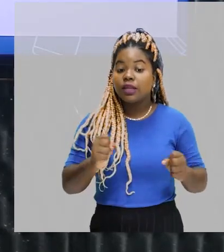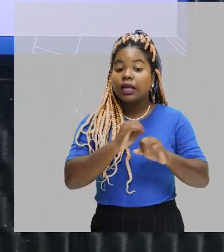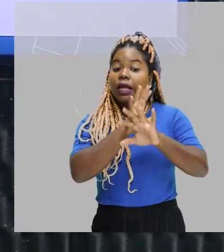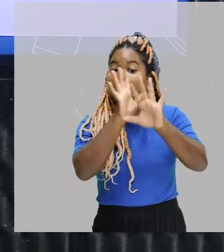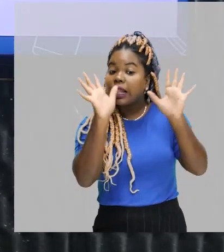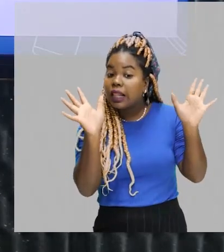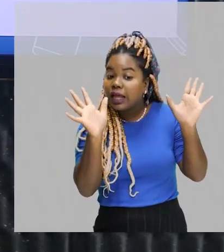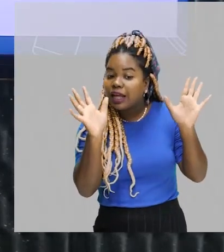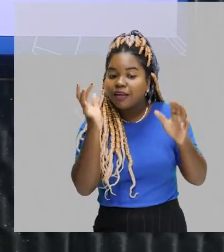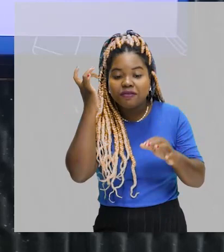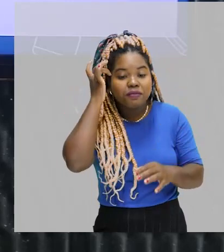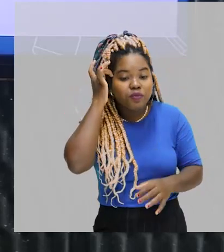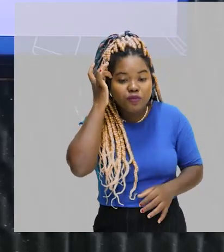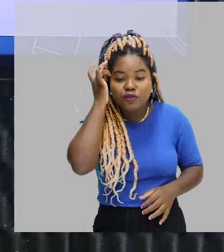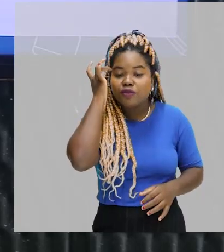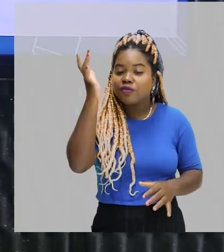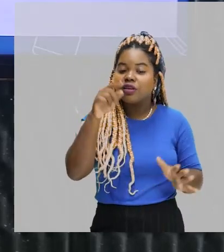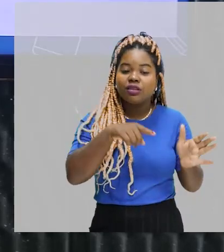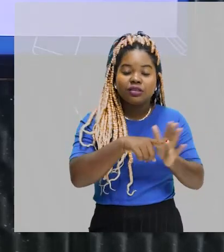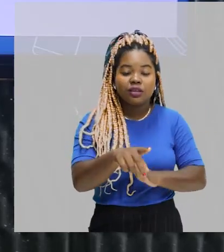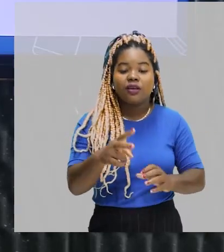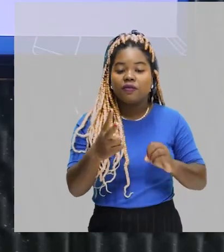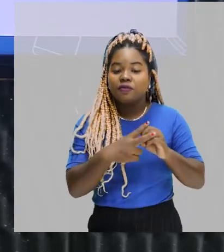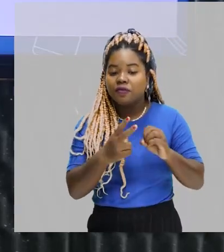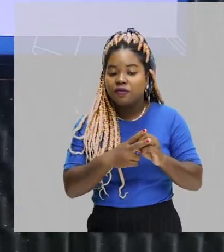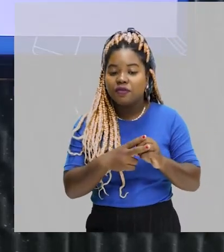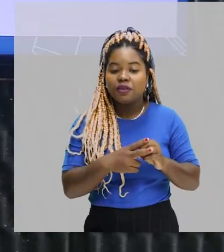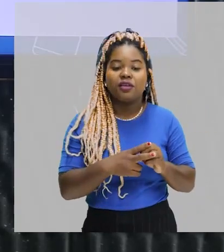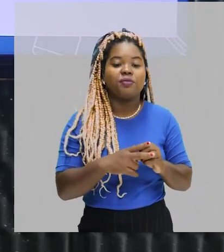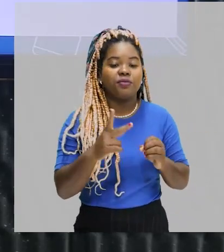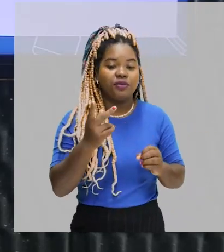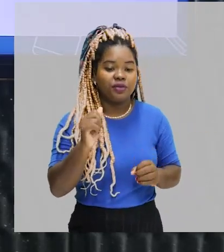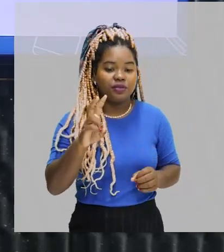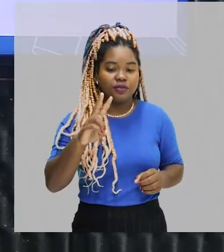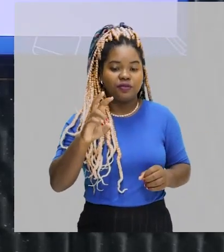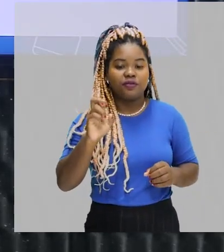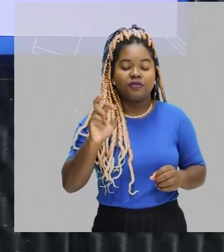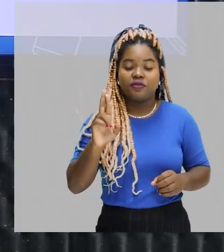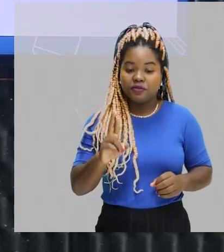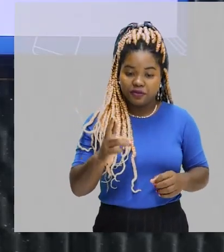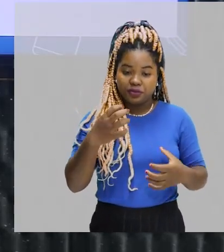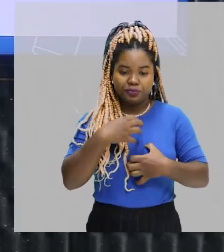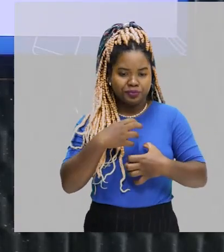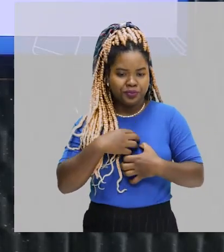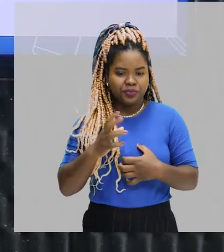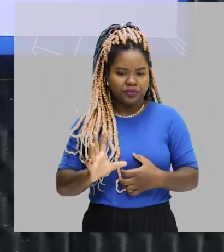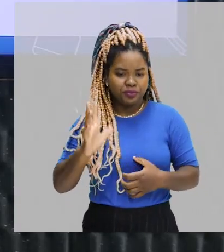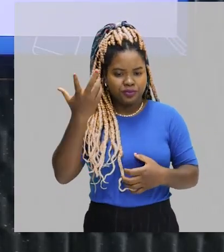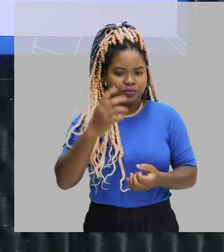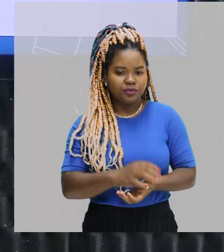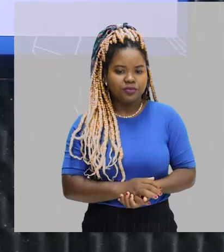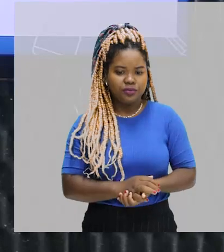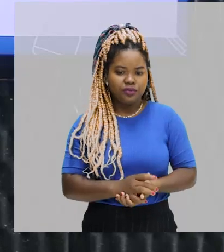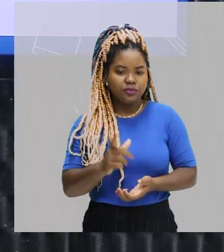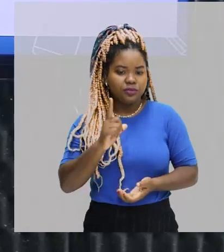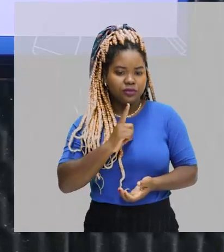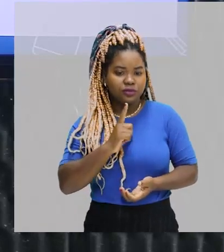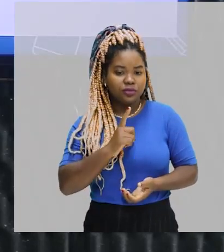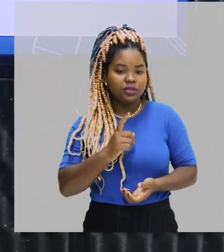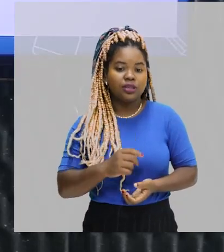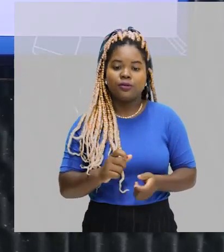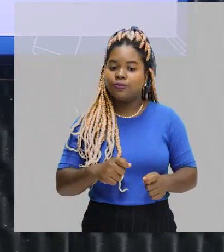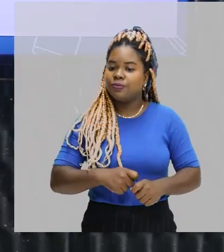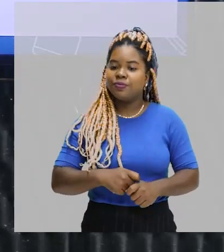Claro, fácil demais. Verbo haver no sentido de existir é impessoal. Verbo... O que eu disse,